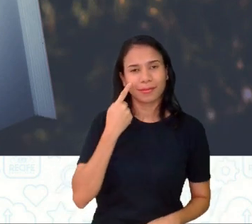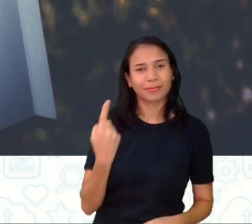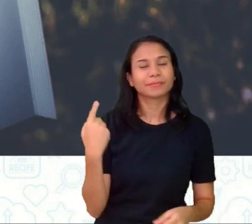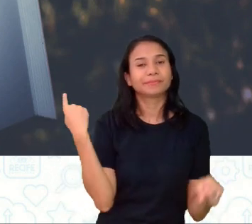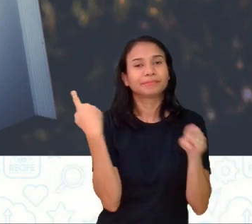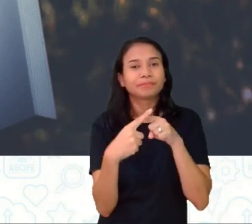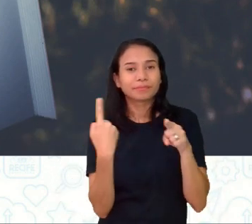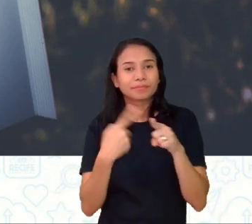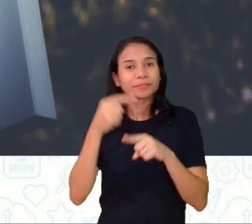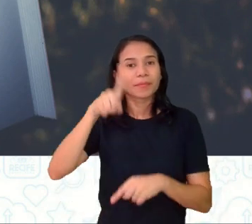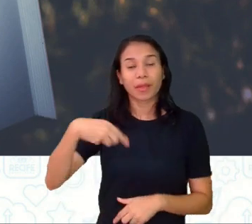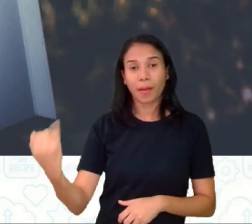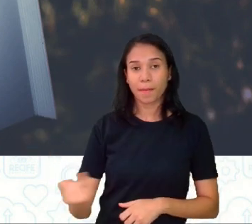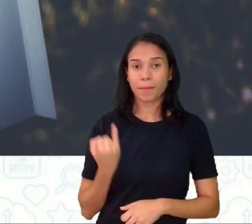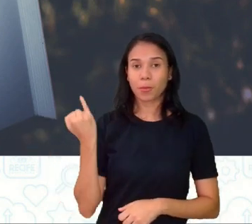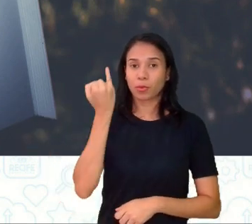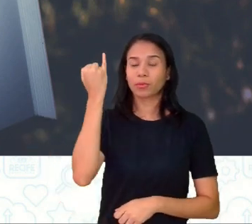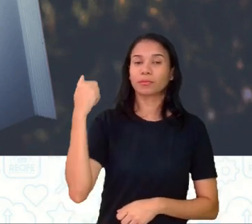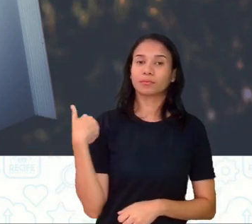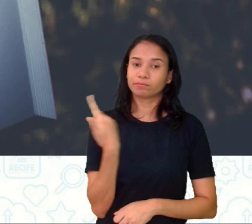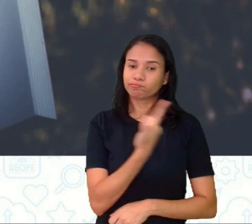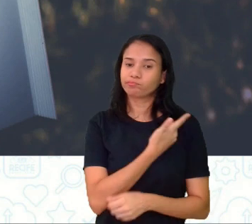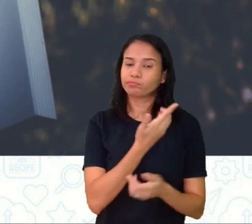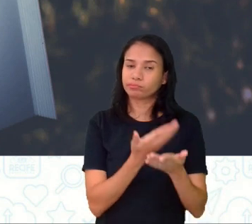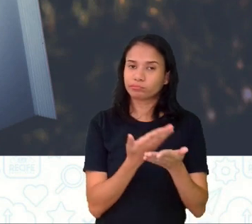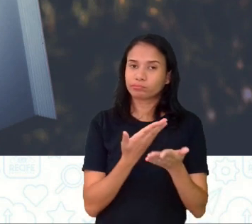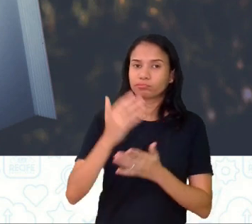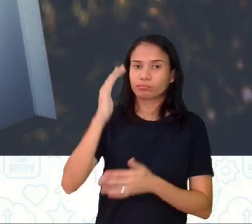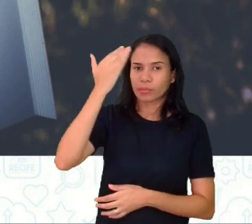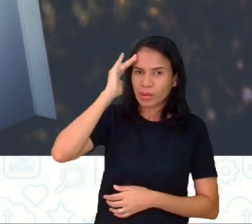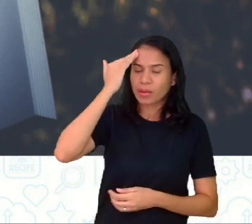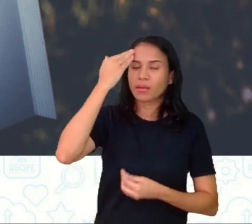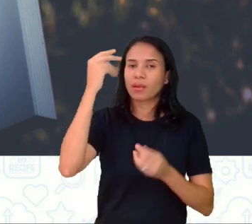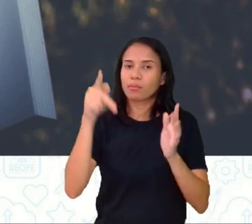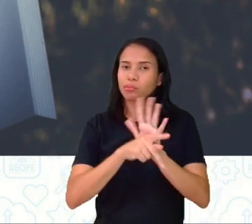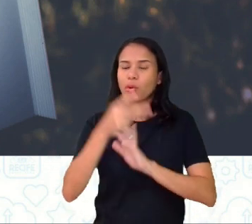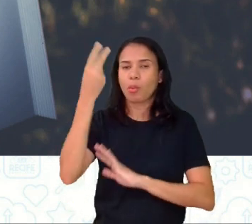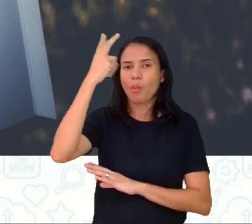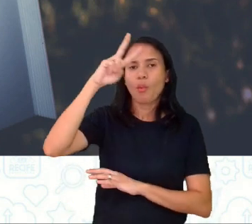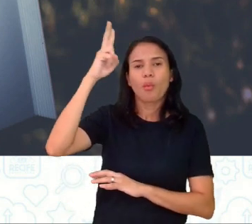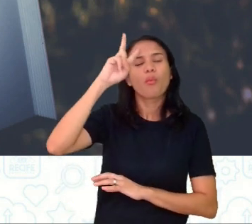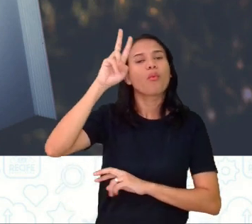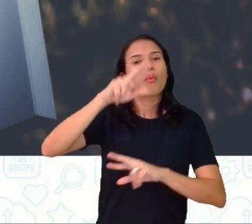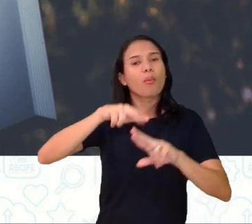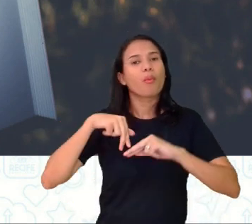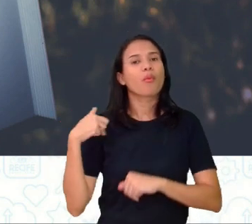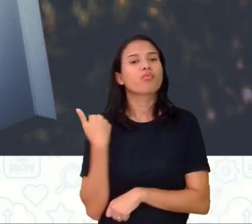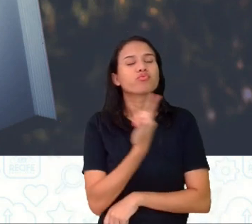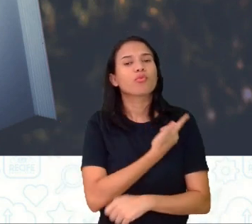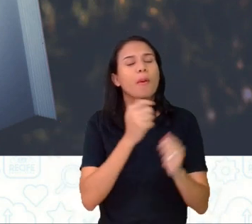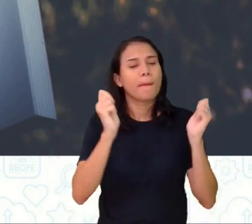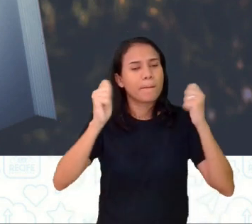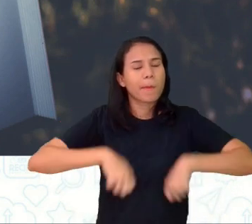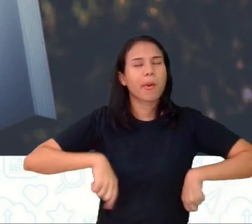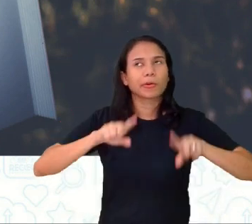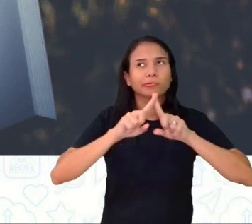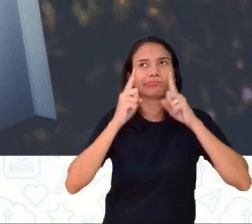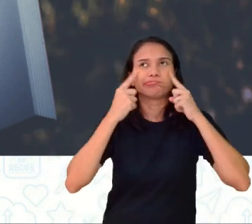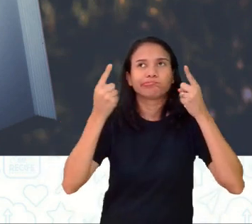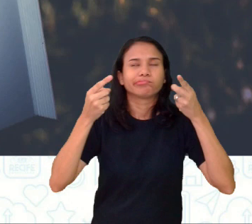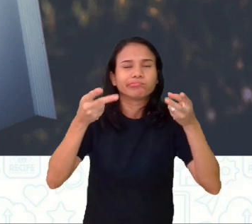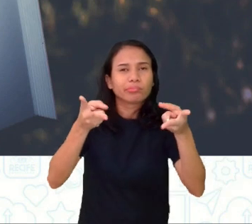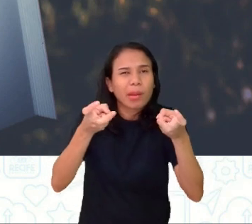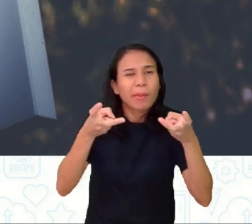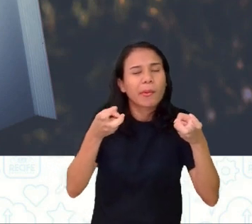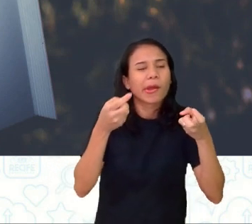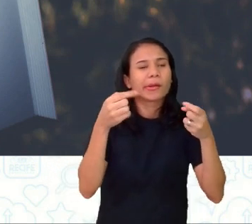Porque é importante a gente entender a história. E a gente pode fazer até um parêntese aqui,